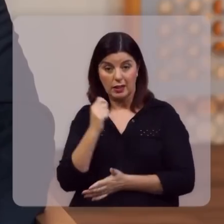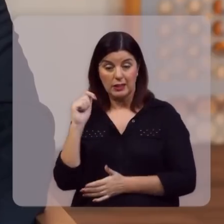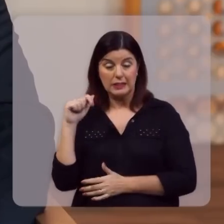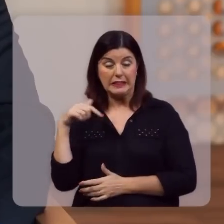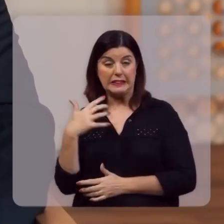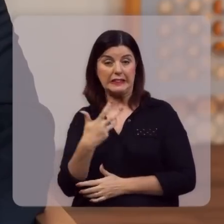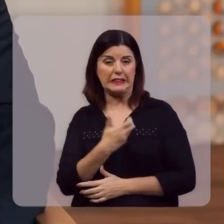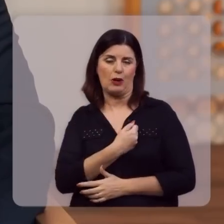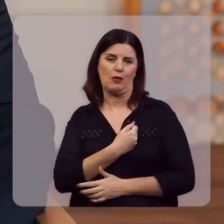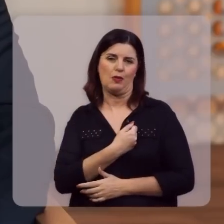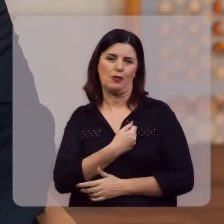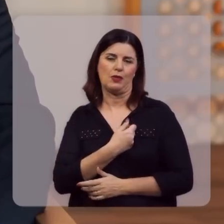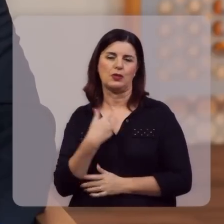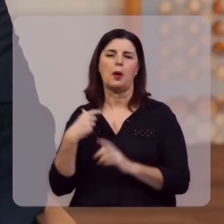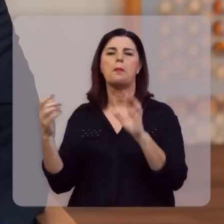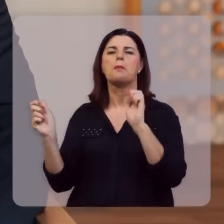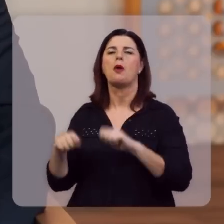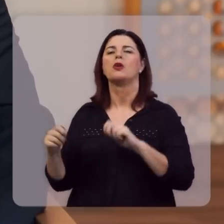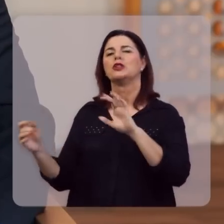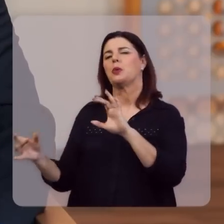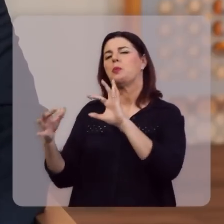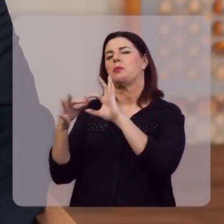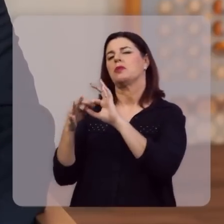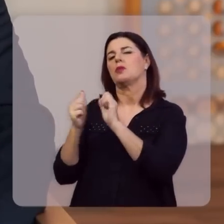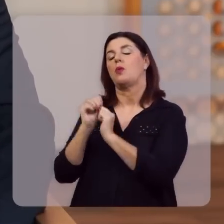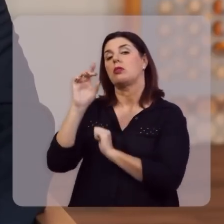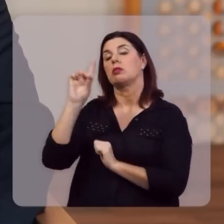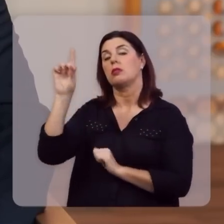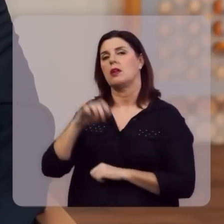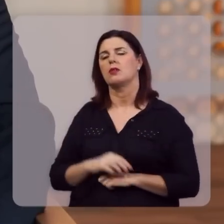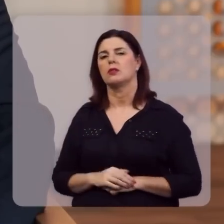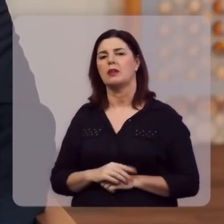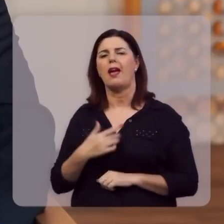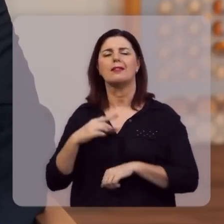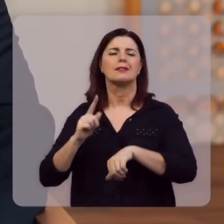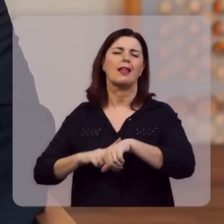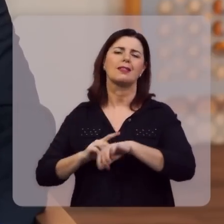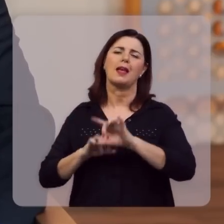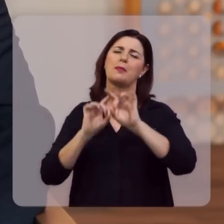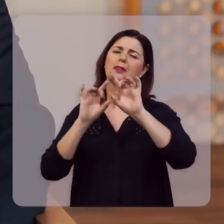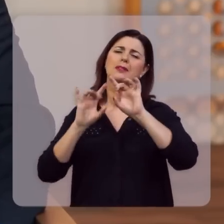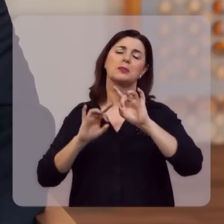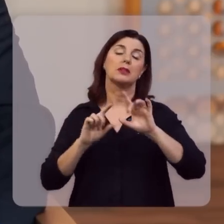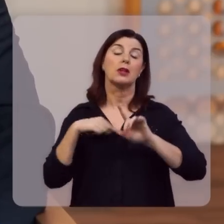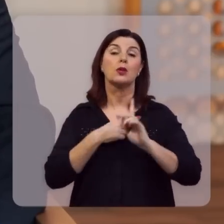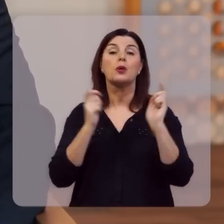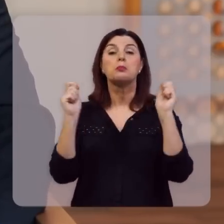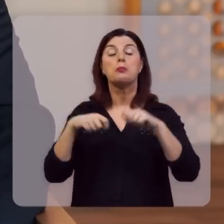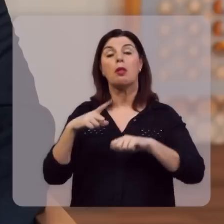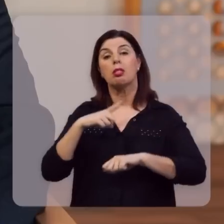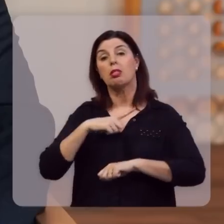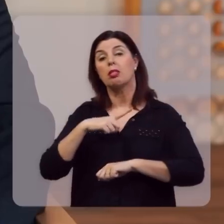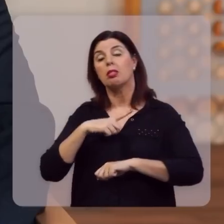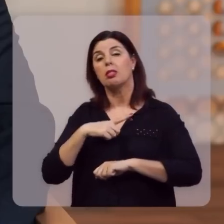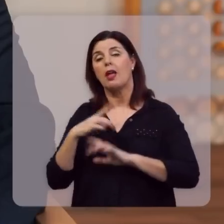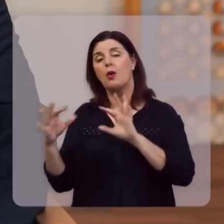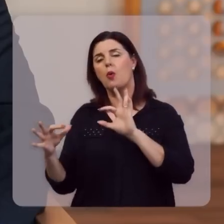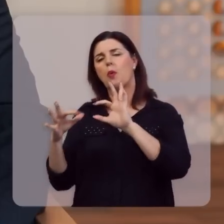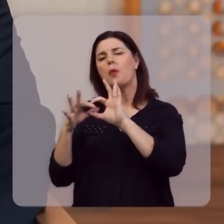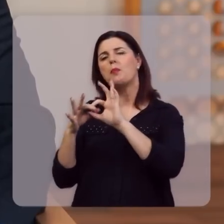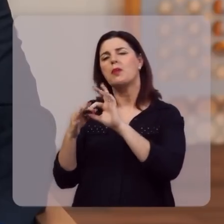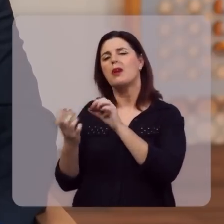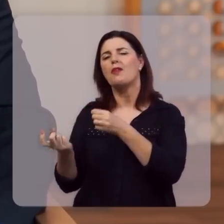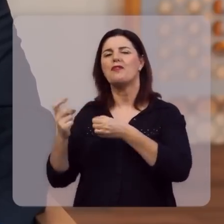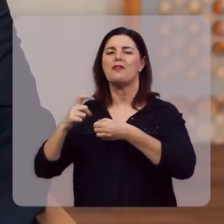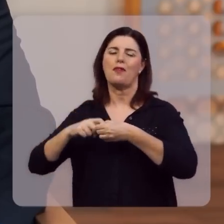resgatados, nós somos trazidos à comunhão com Deus. E esse é o momento sublime em que nós podemos ter aquela